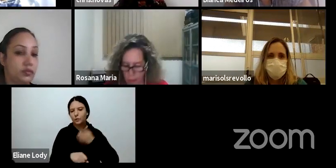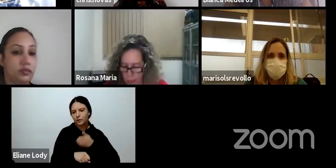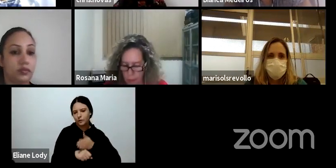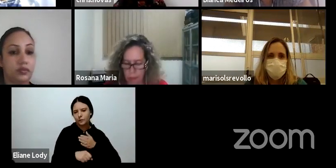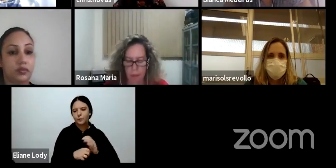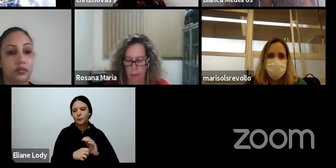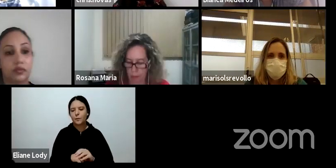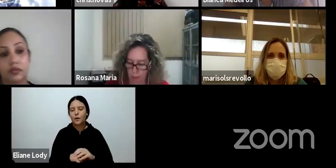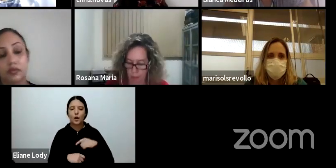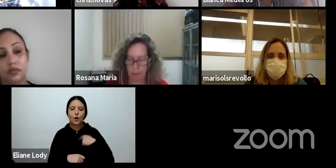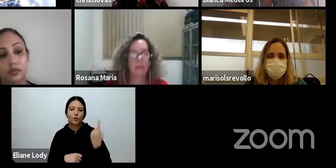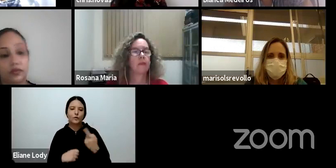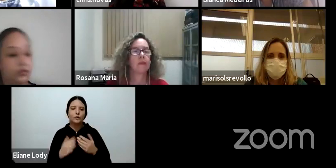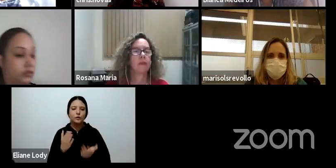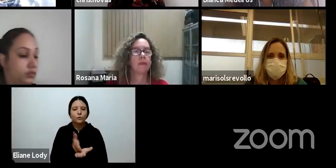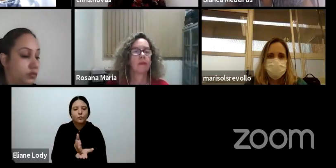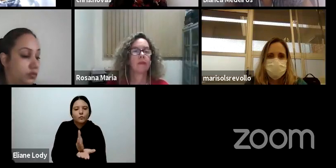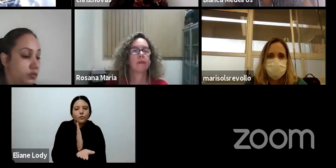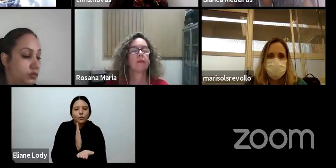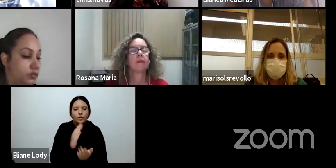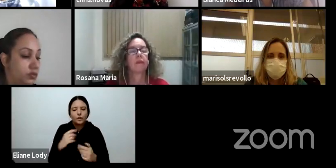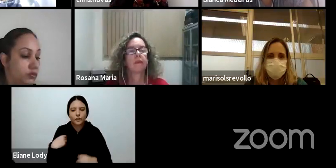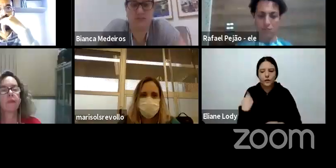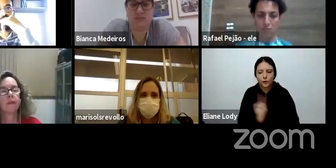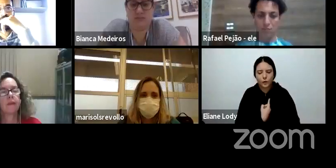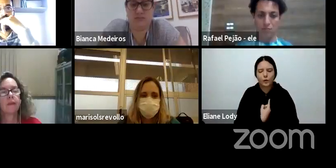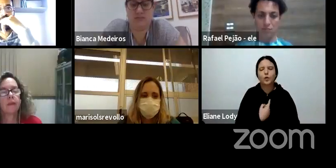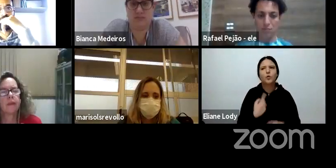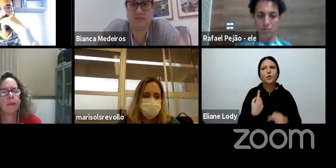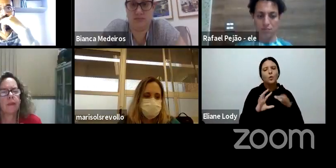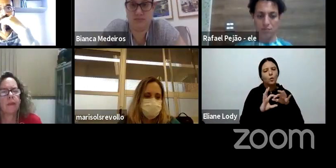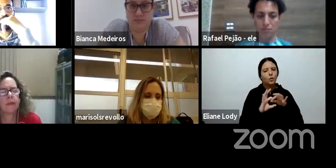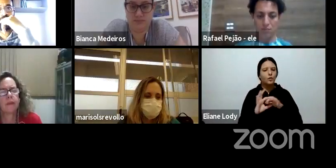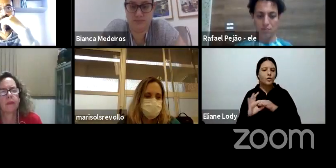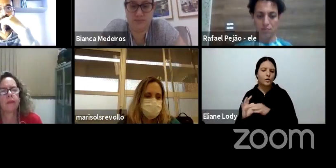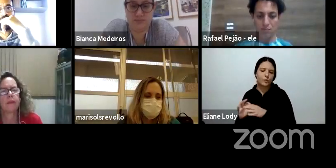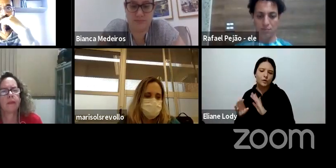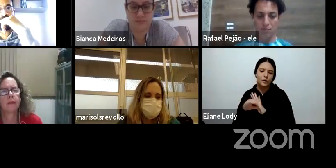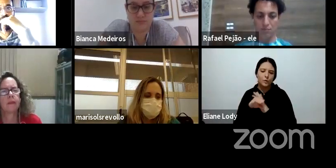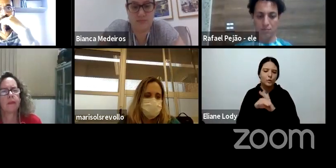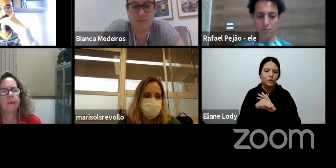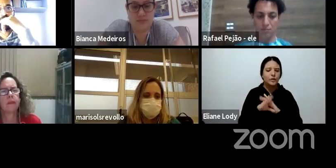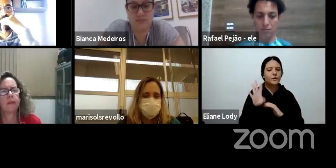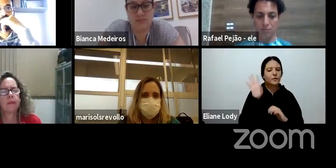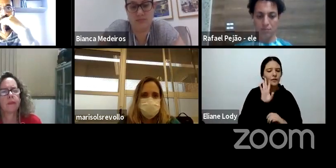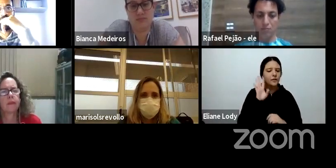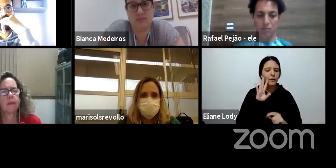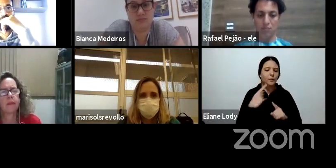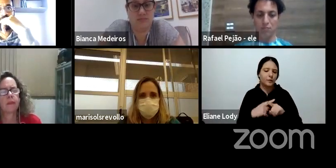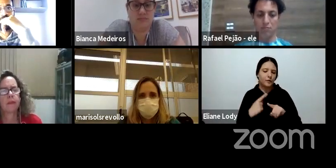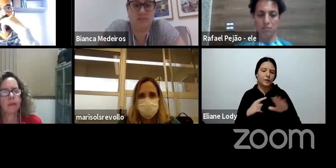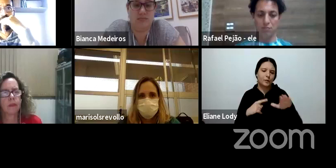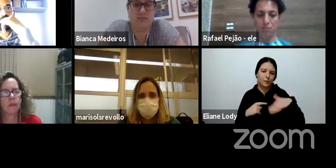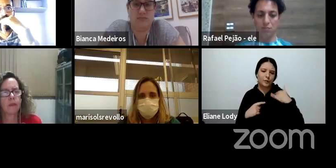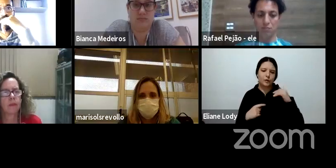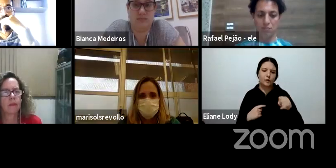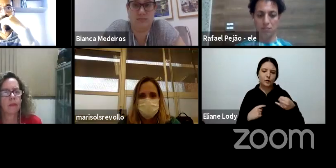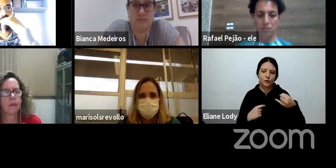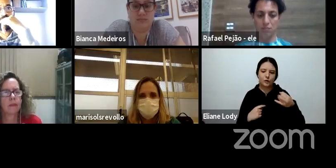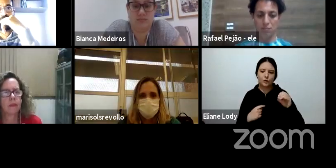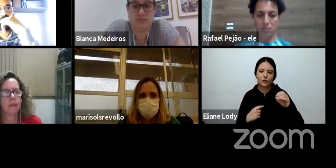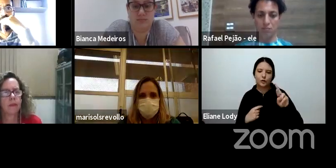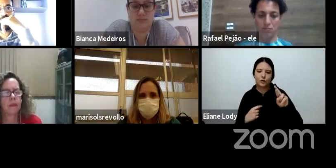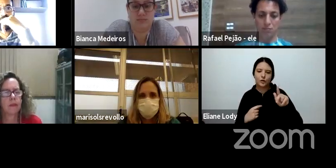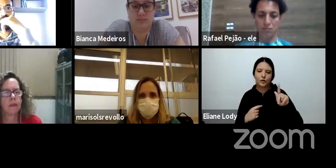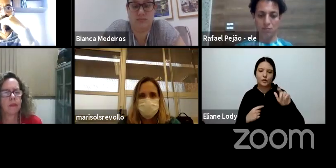as fronteiras, né? O que é esse conceito? Porque é um conceito muito legal, né? Porque quando a Jorgelina fala de fronteira, ela